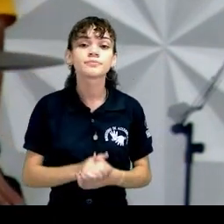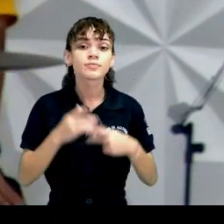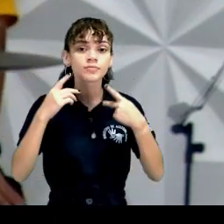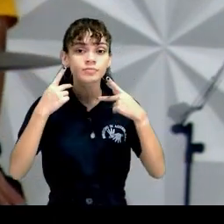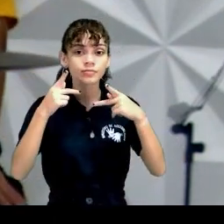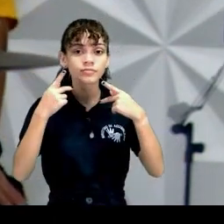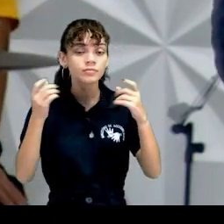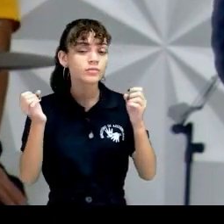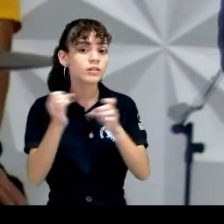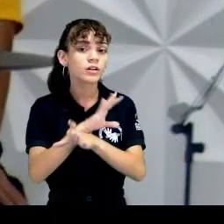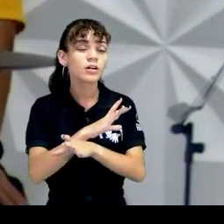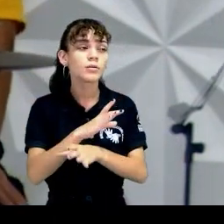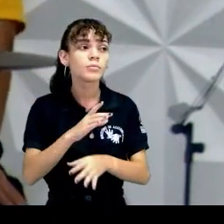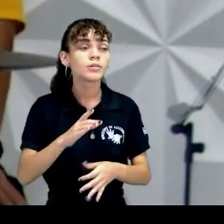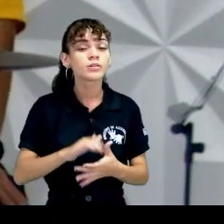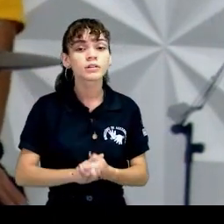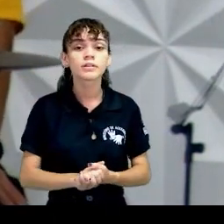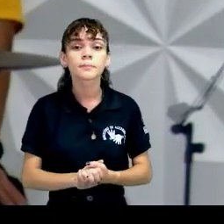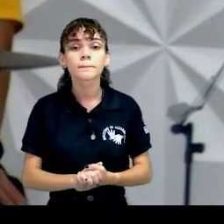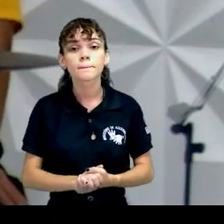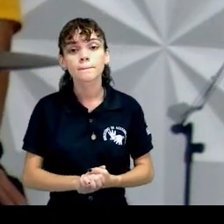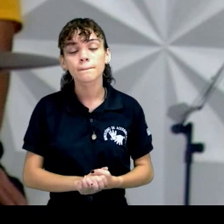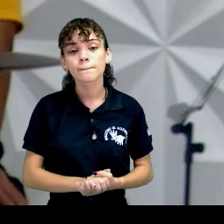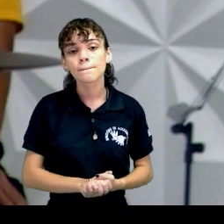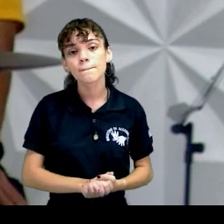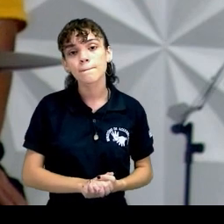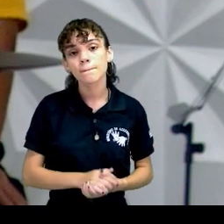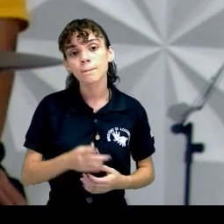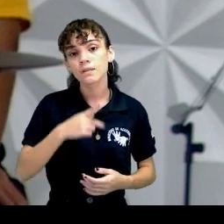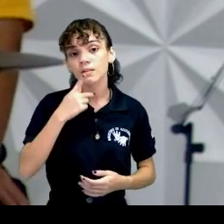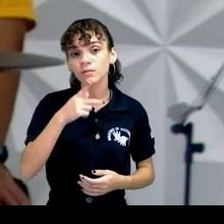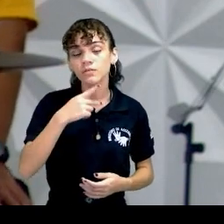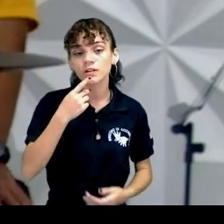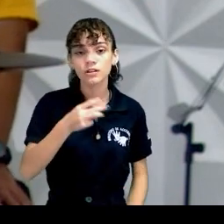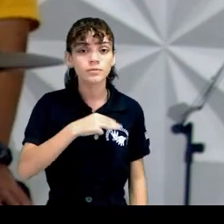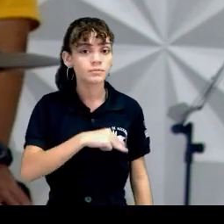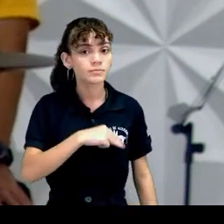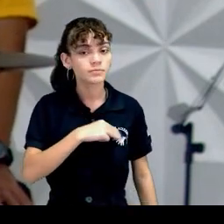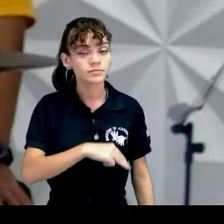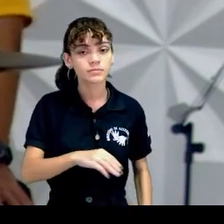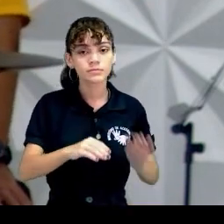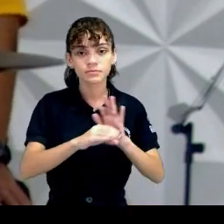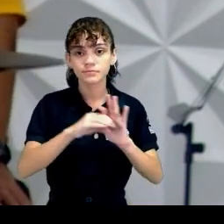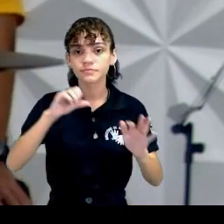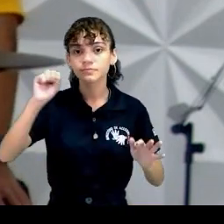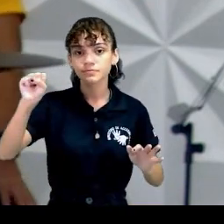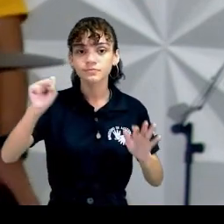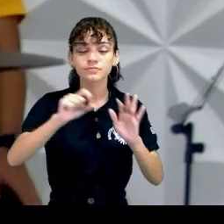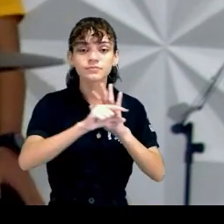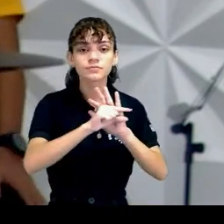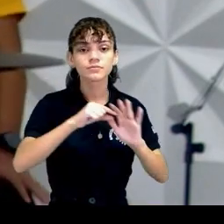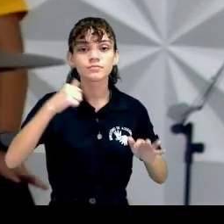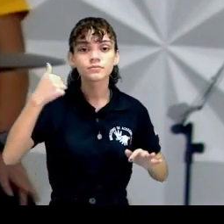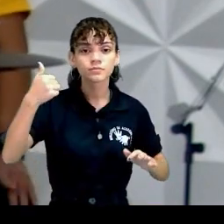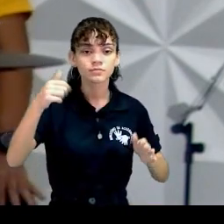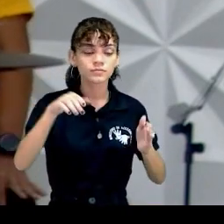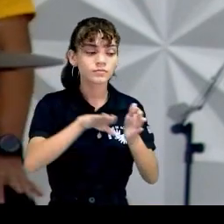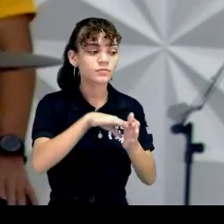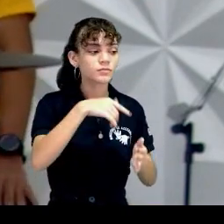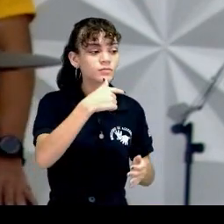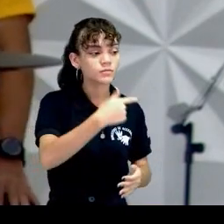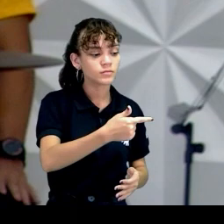lá no capítulo 8, nos versos 1 e 2. O relato fala sobre esse Jesus que se